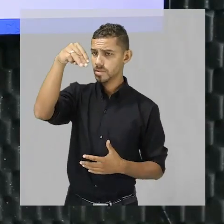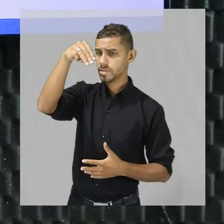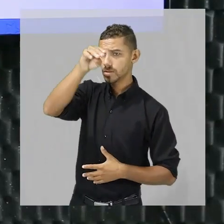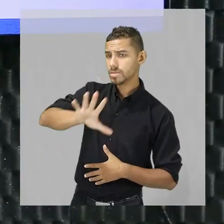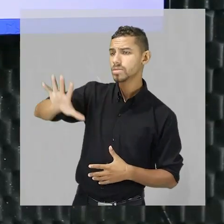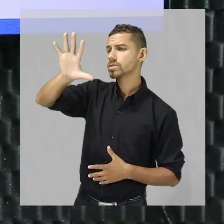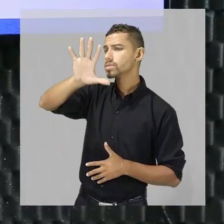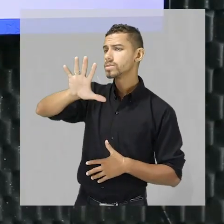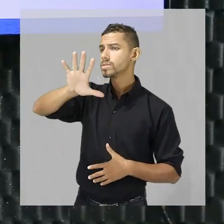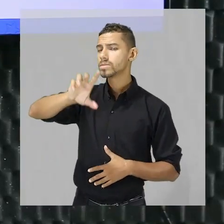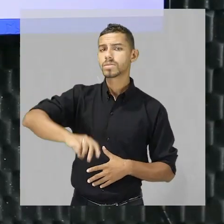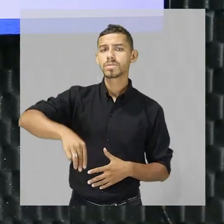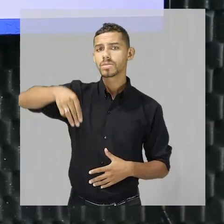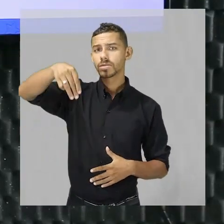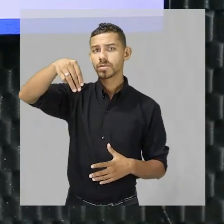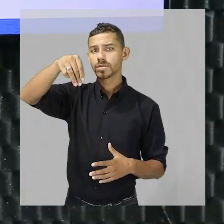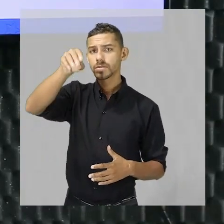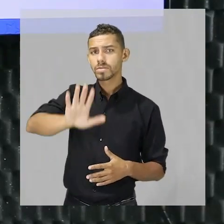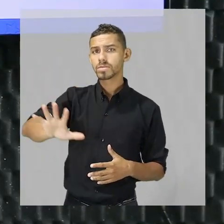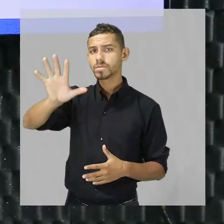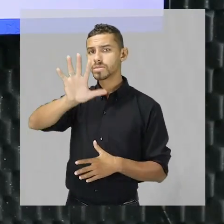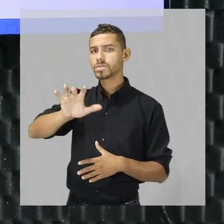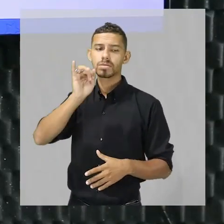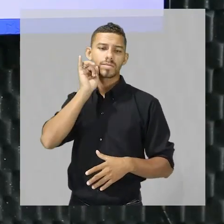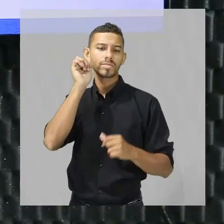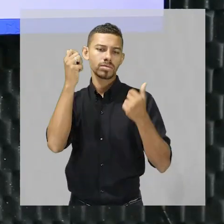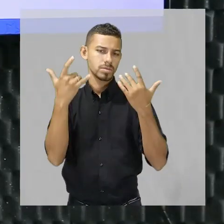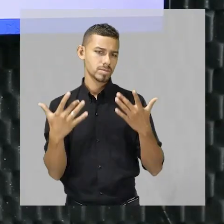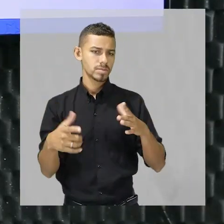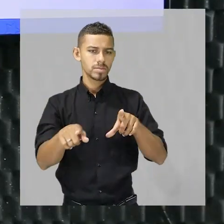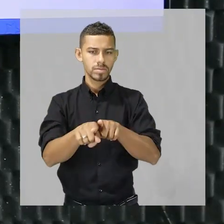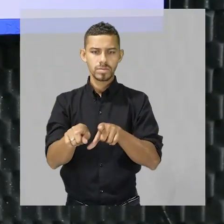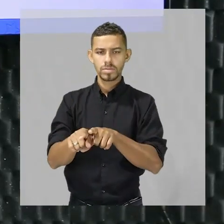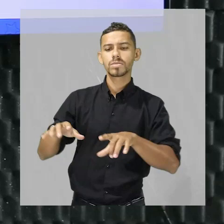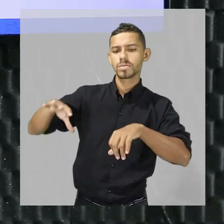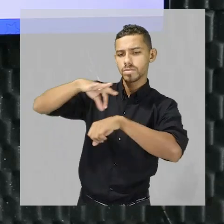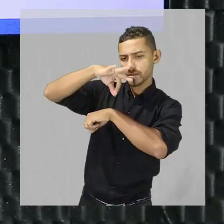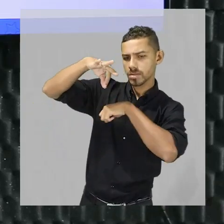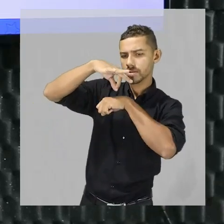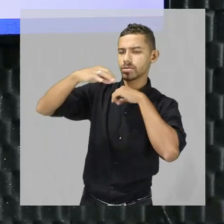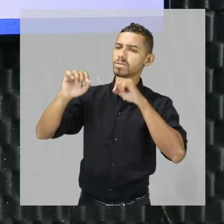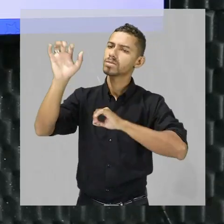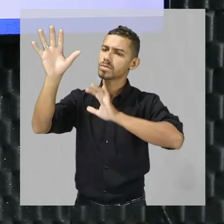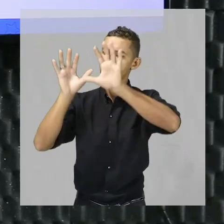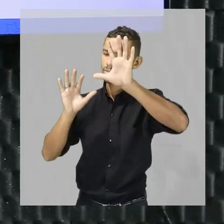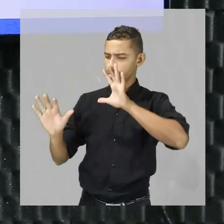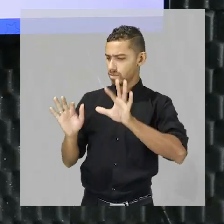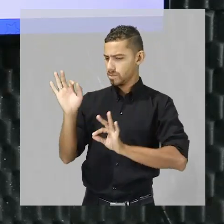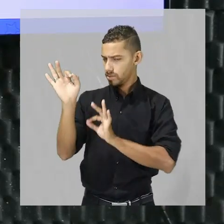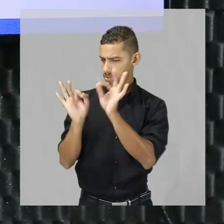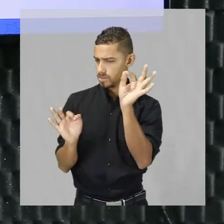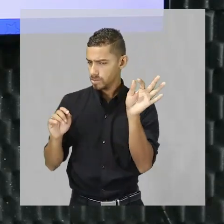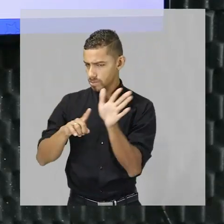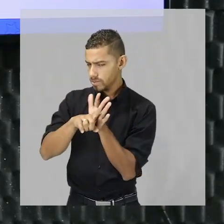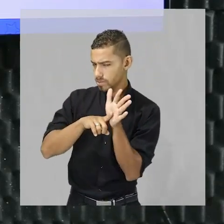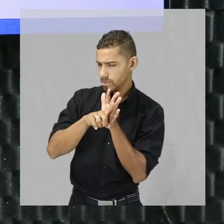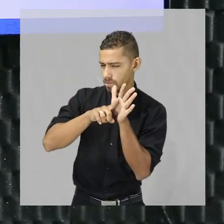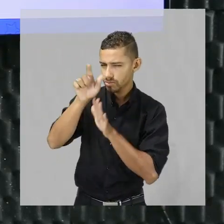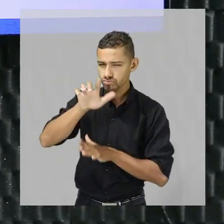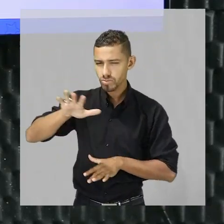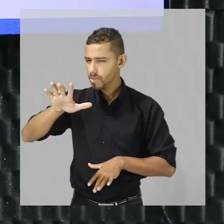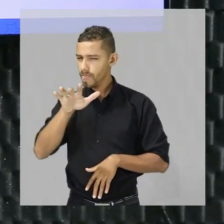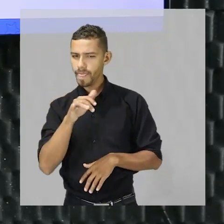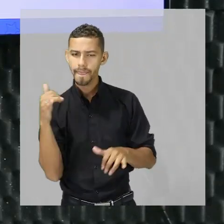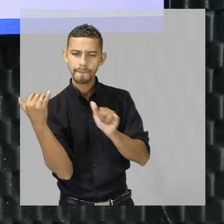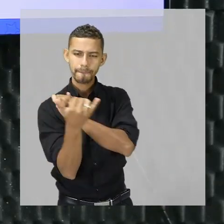da gente ler o texto, tá? A cartografia, tá certo? É a ciência utilizada para externar informações do